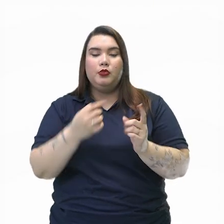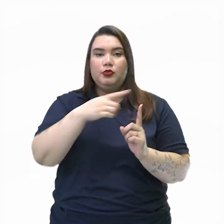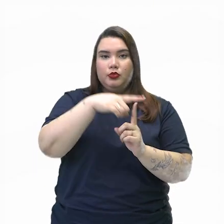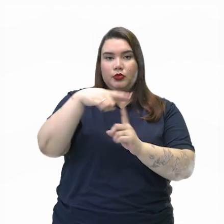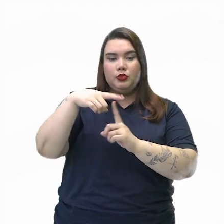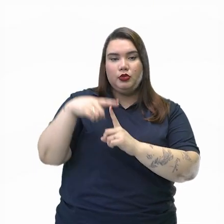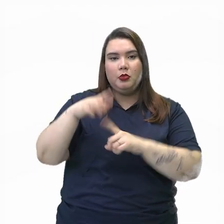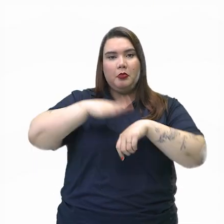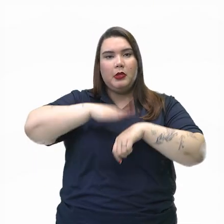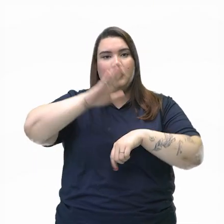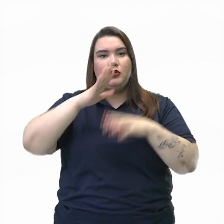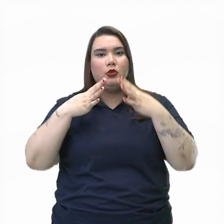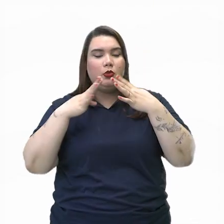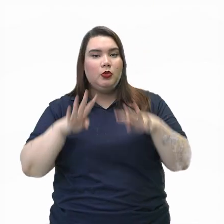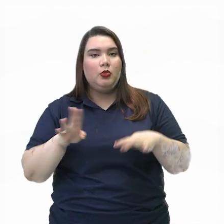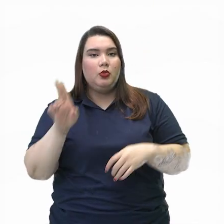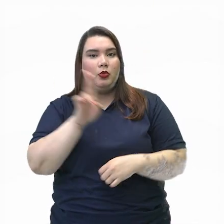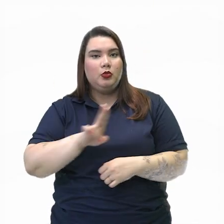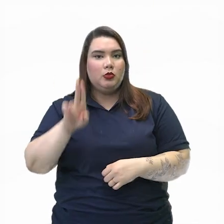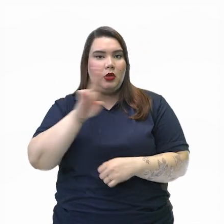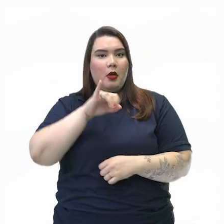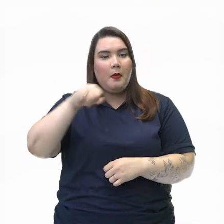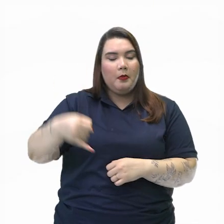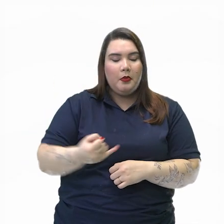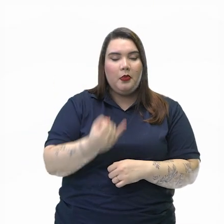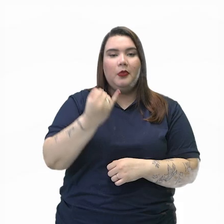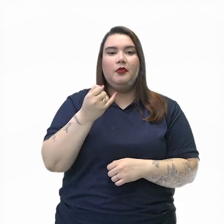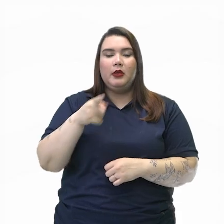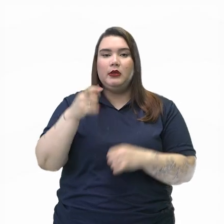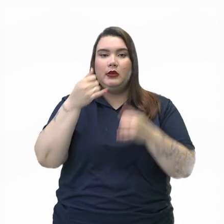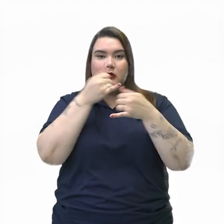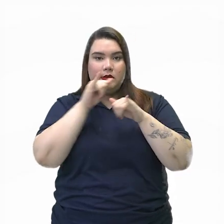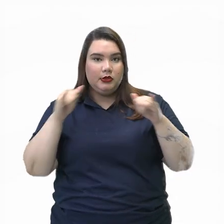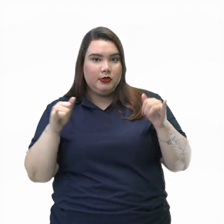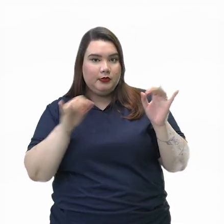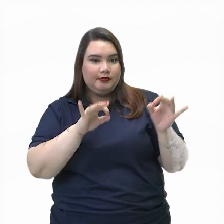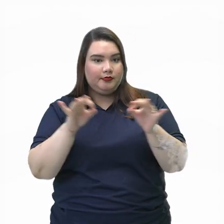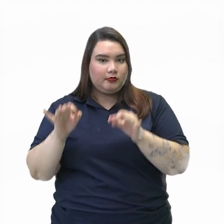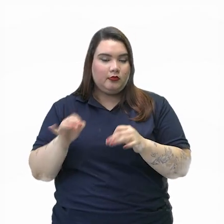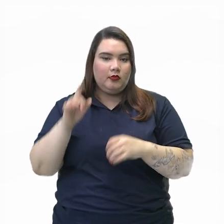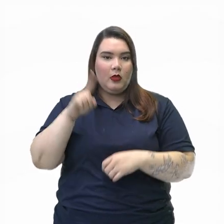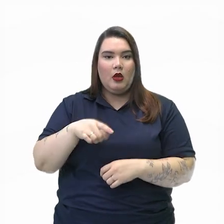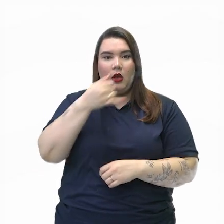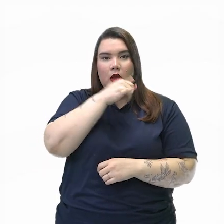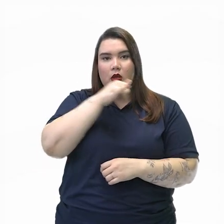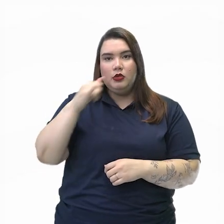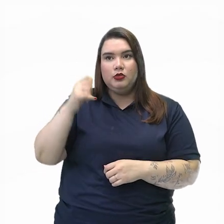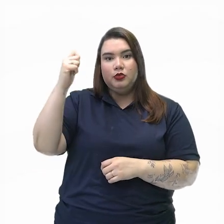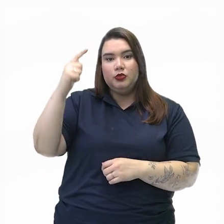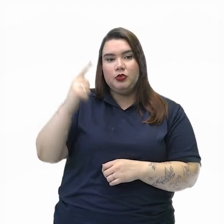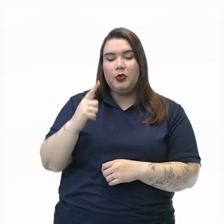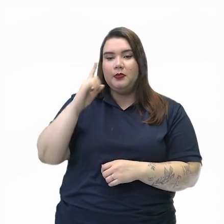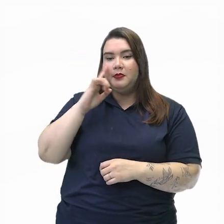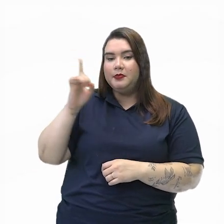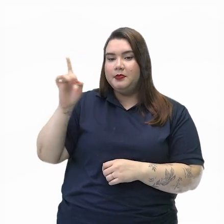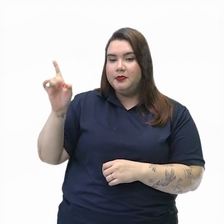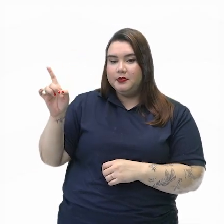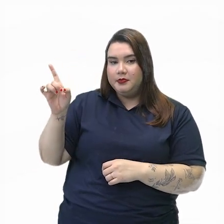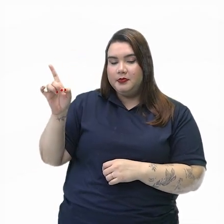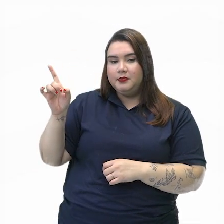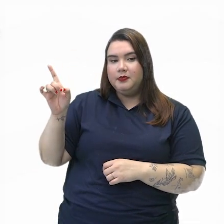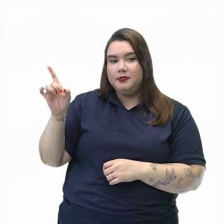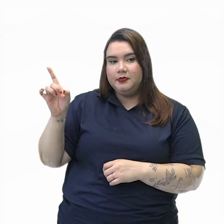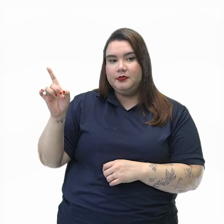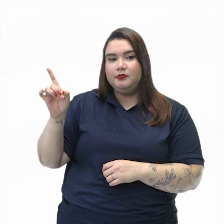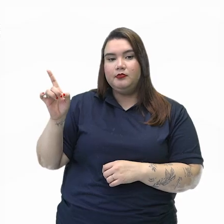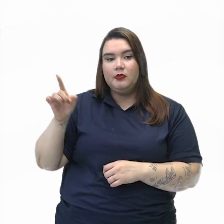as formas mais comuns de aproveitamento da energia, que é essa energia solar, olha lá.